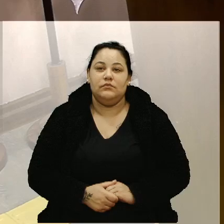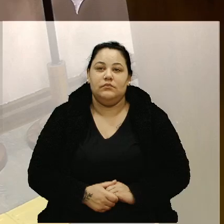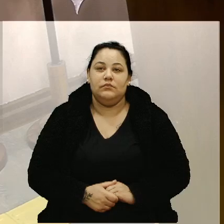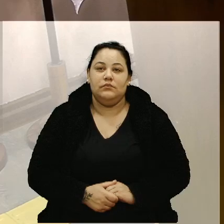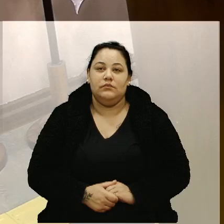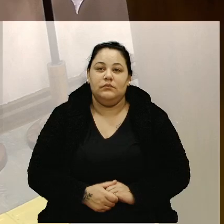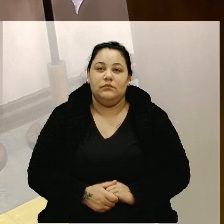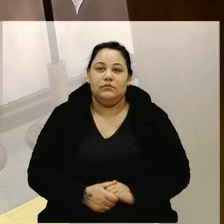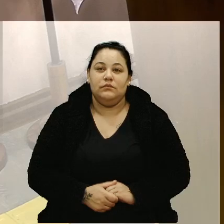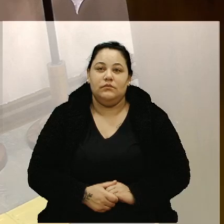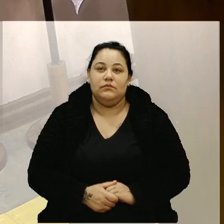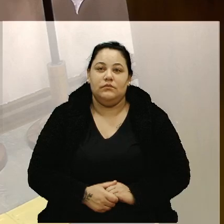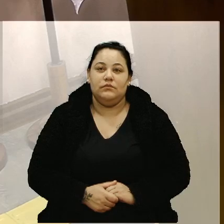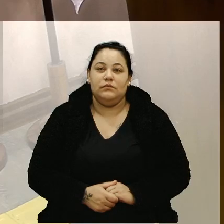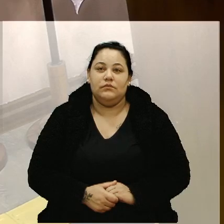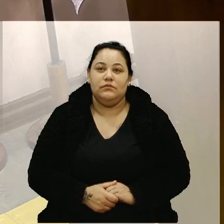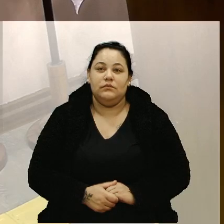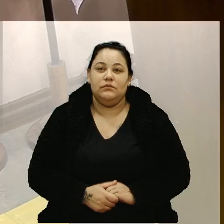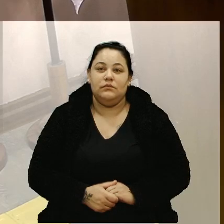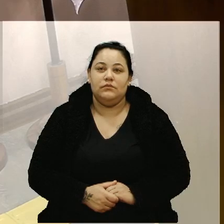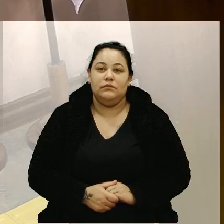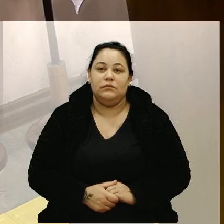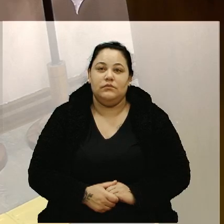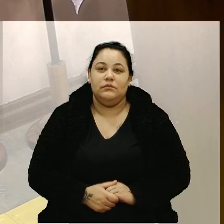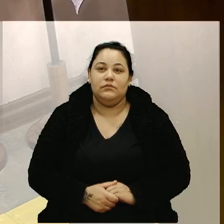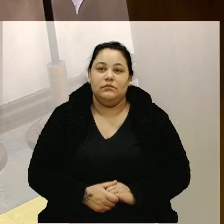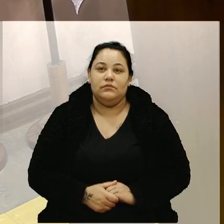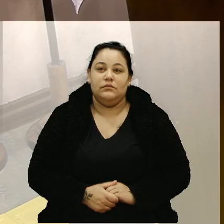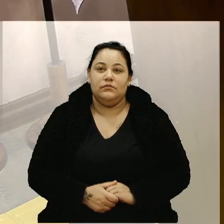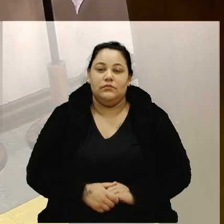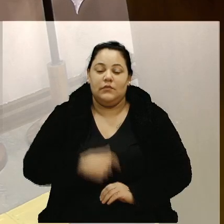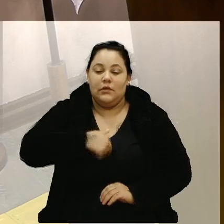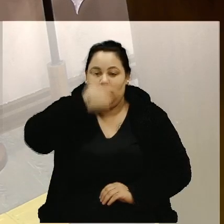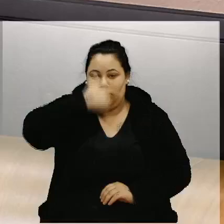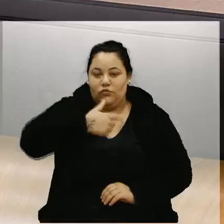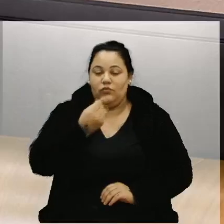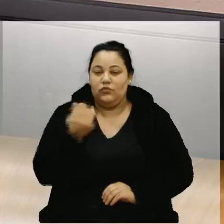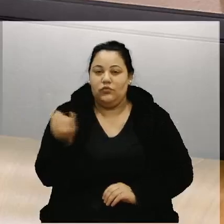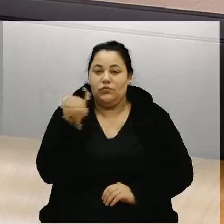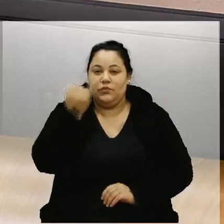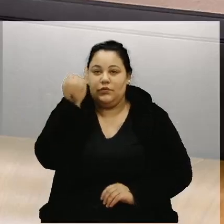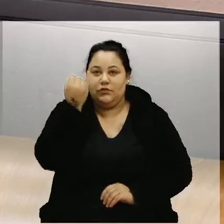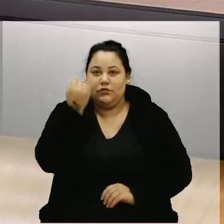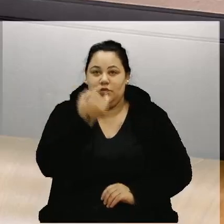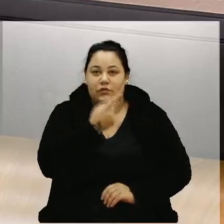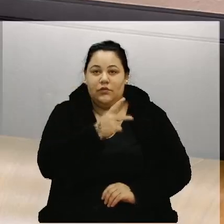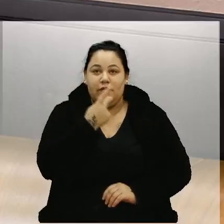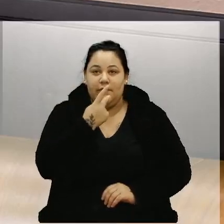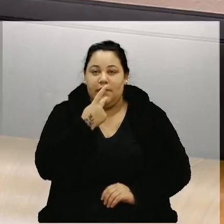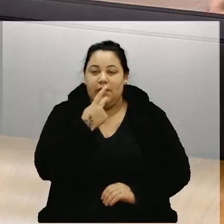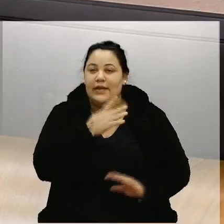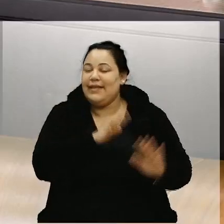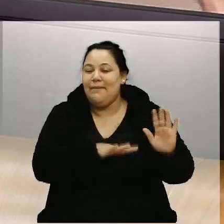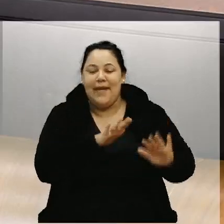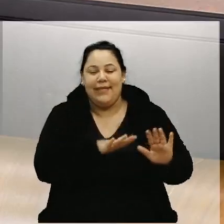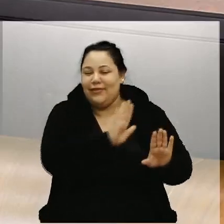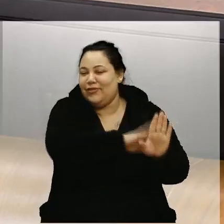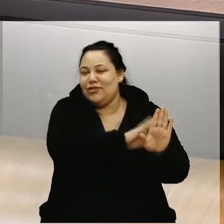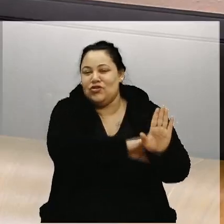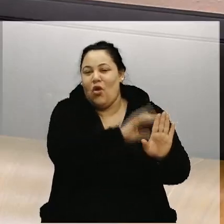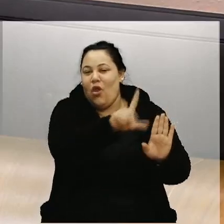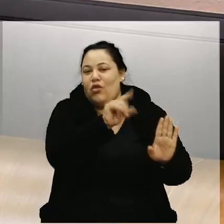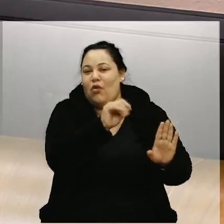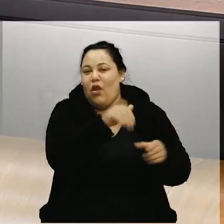Vereador Zanquim, eu só queria fazer uma referência, acho super importante, como sempre, né, a sua fala começa independentemente da questão ideológica